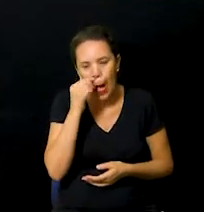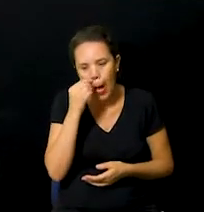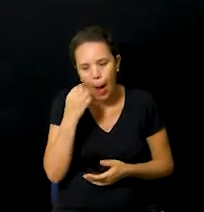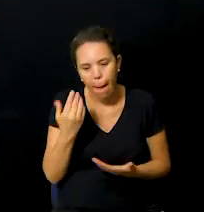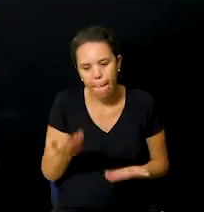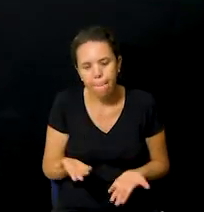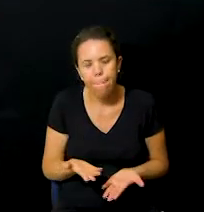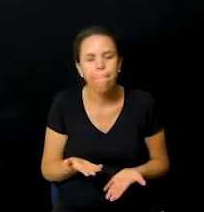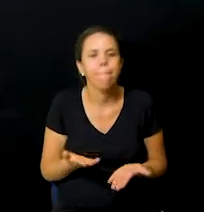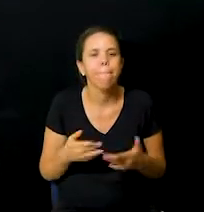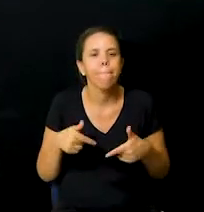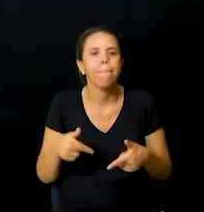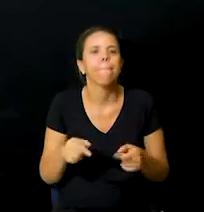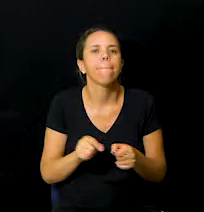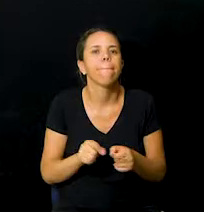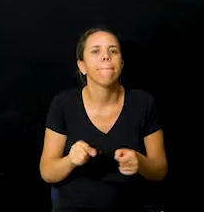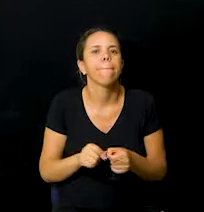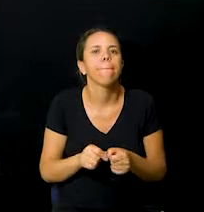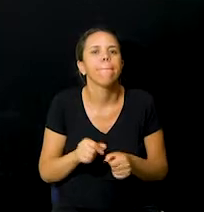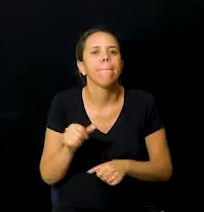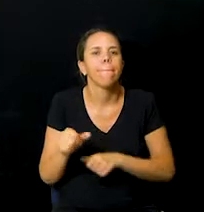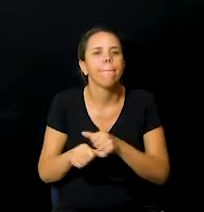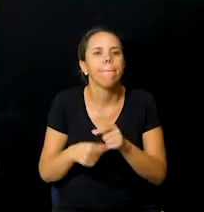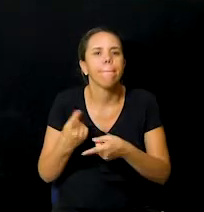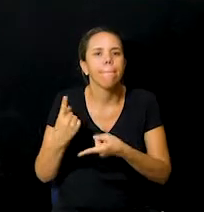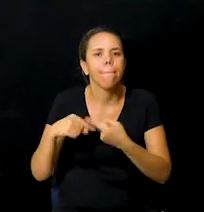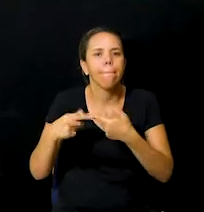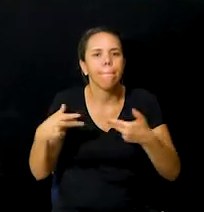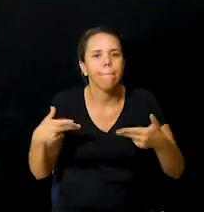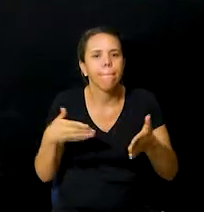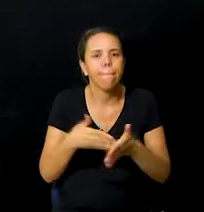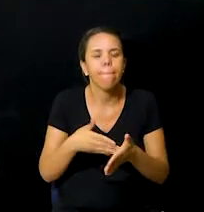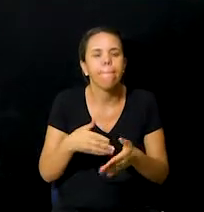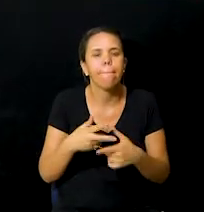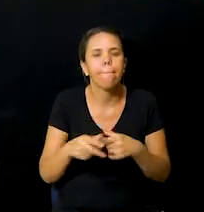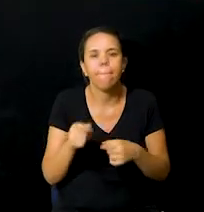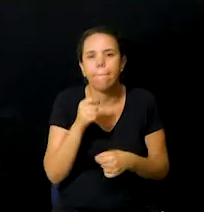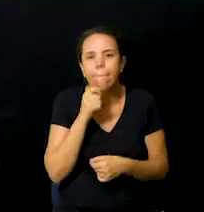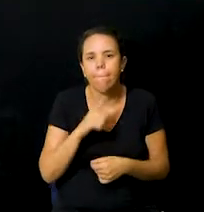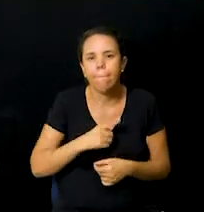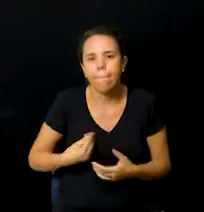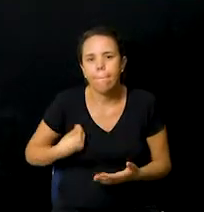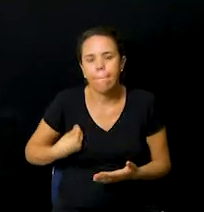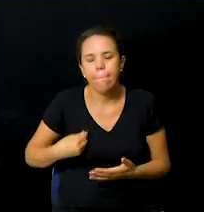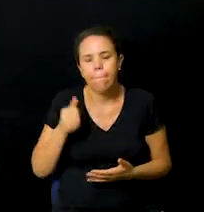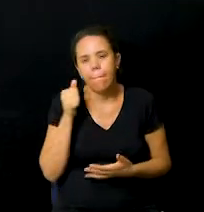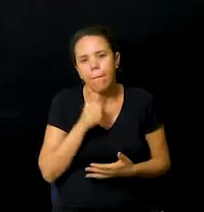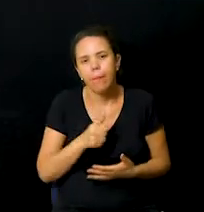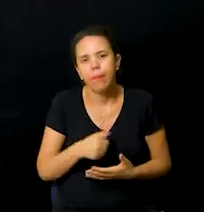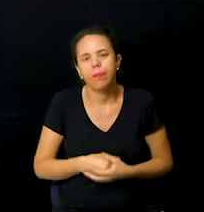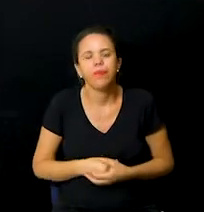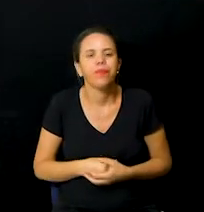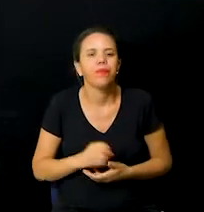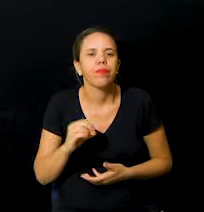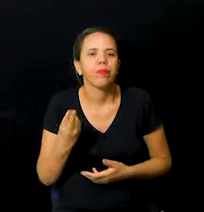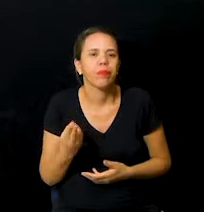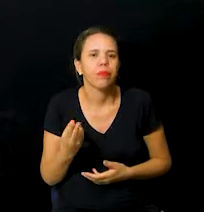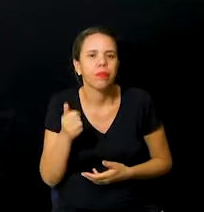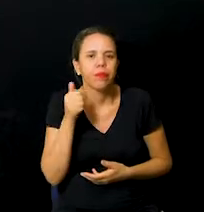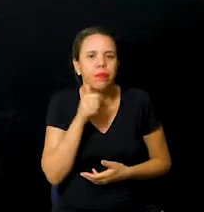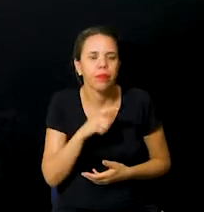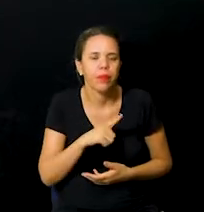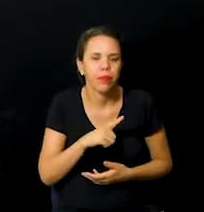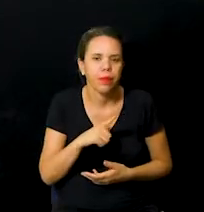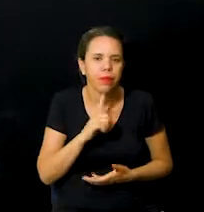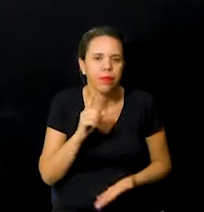tenta, de certa forma, e busca destravar várias barreiras que ainda existem naquelas mulheres